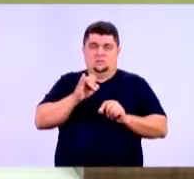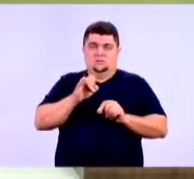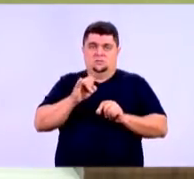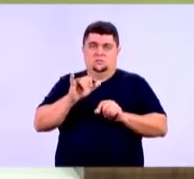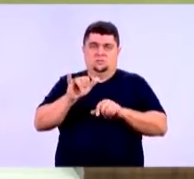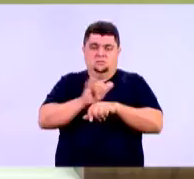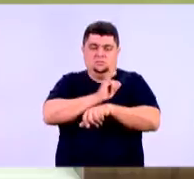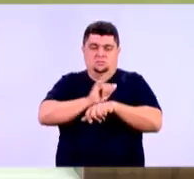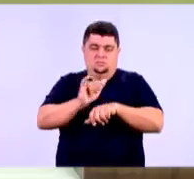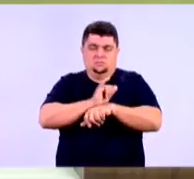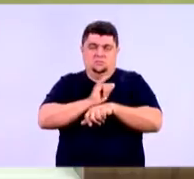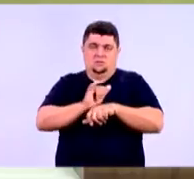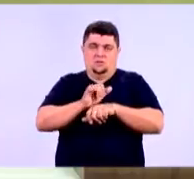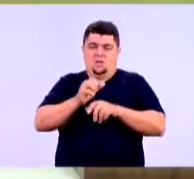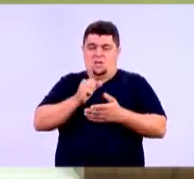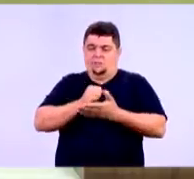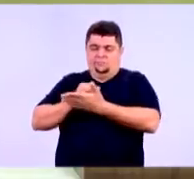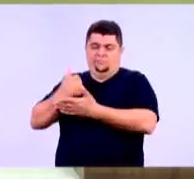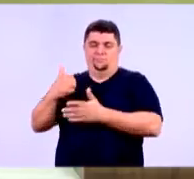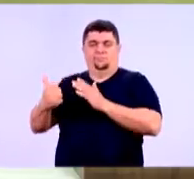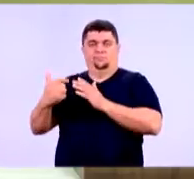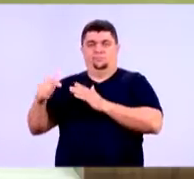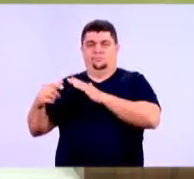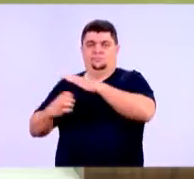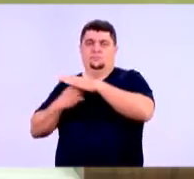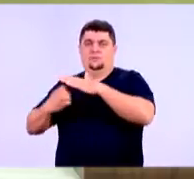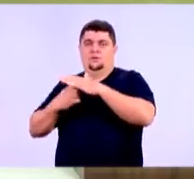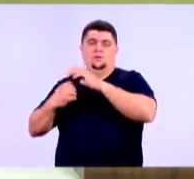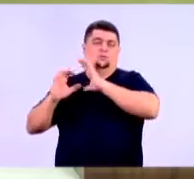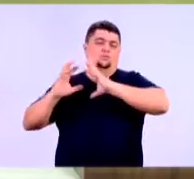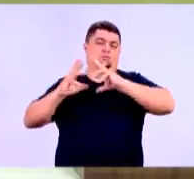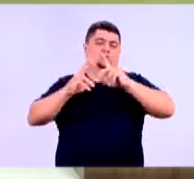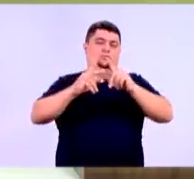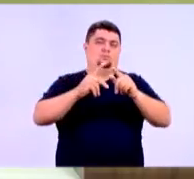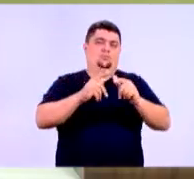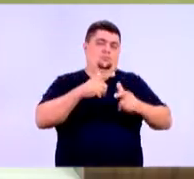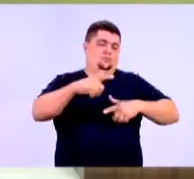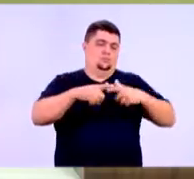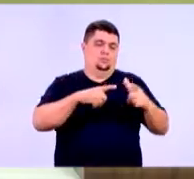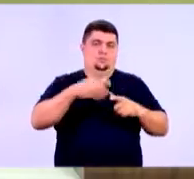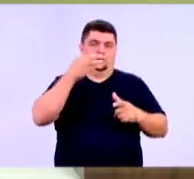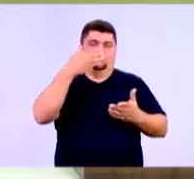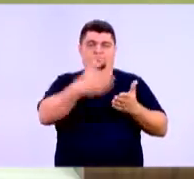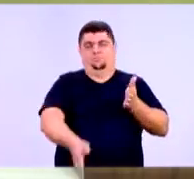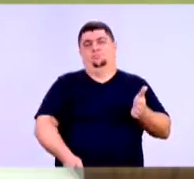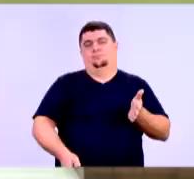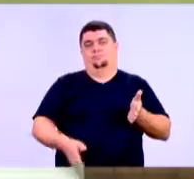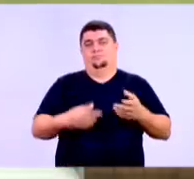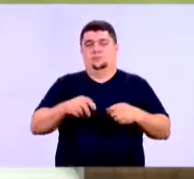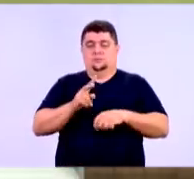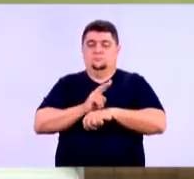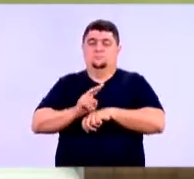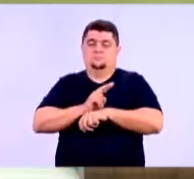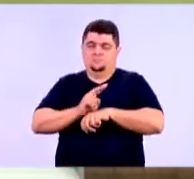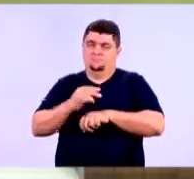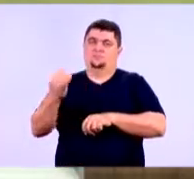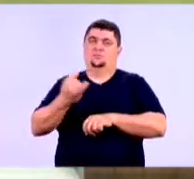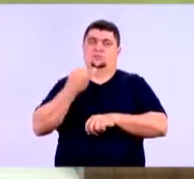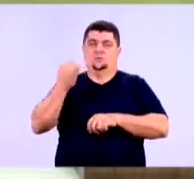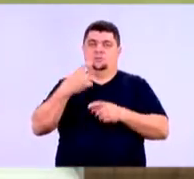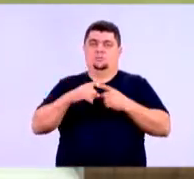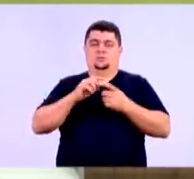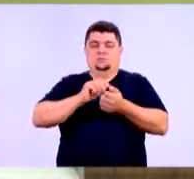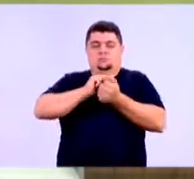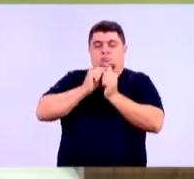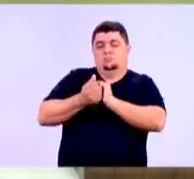ela acaba não sendo benéfica para a sua empresa, todo o resto do trabalho ele vai ser em vão. Então, isso tem que ser acompanhado também para que você possa adaptar ou, às